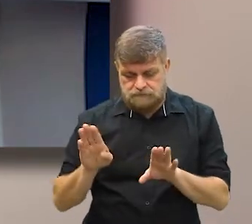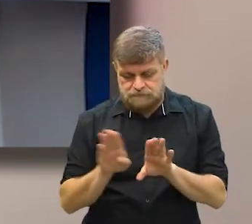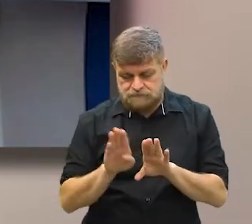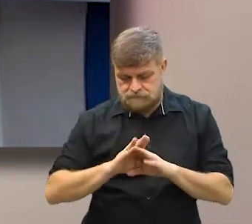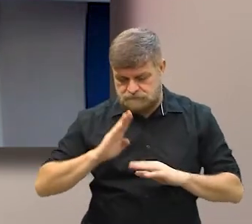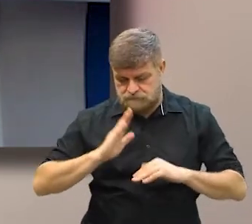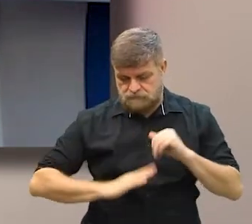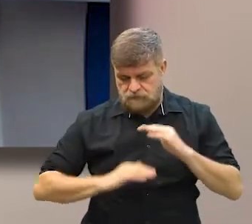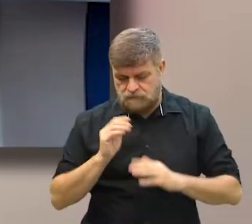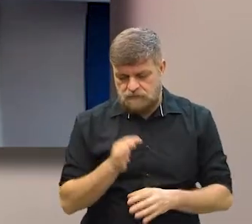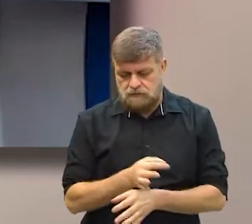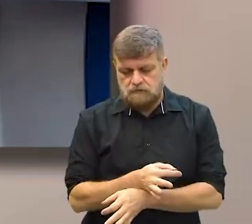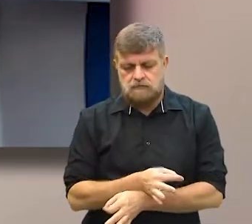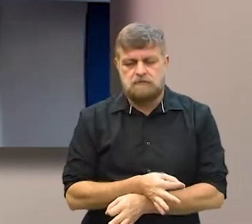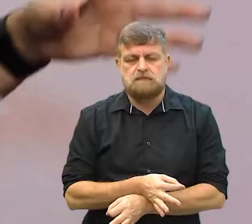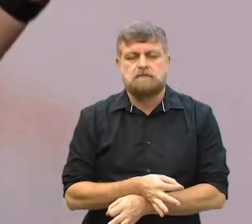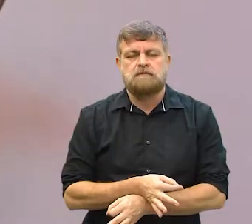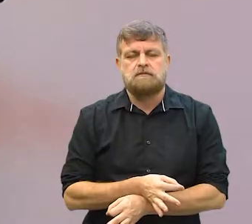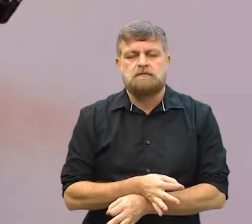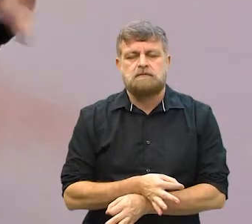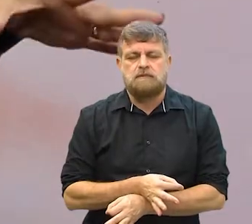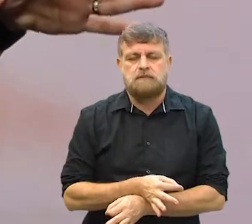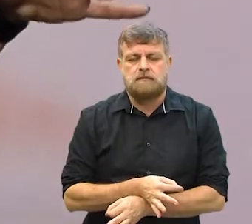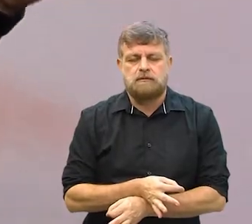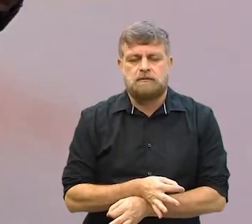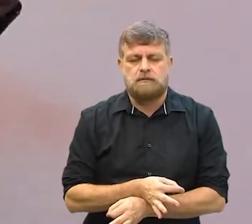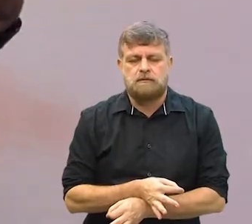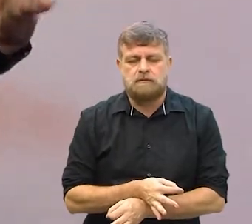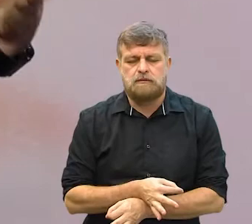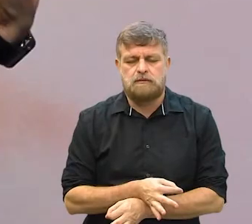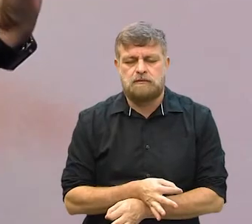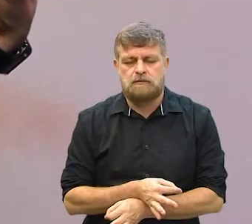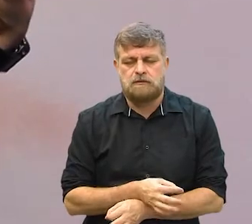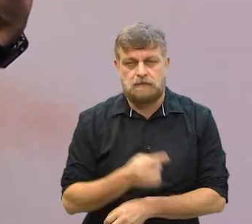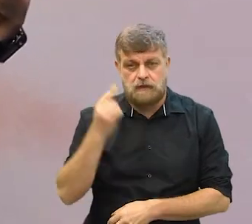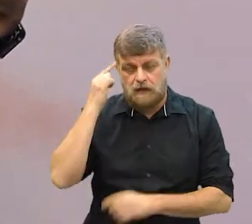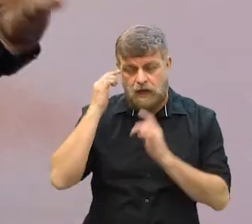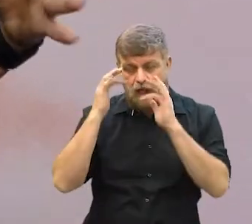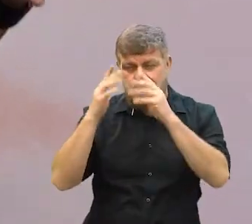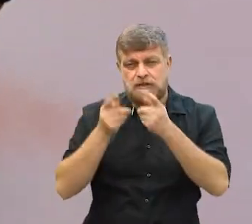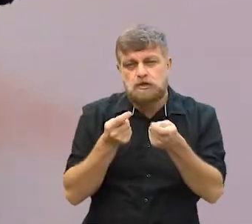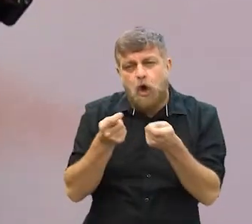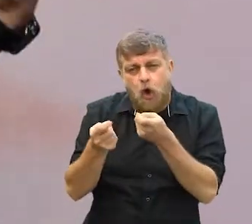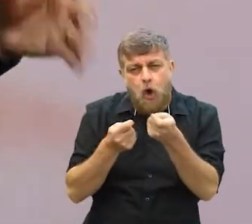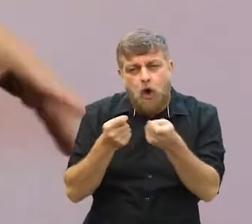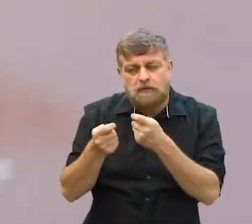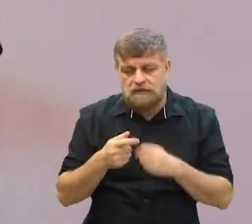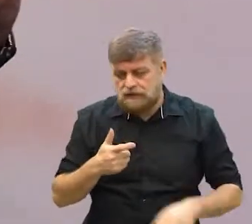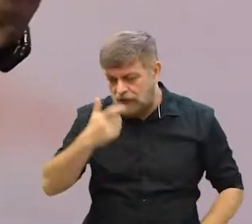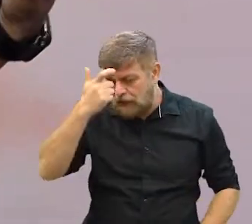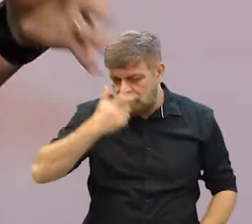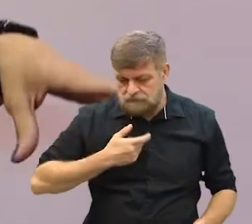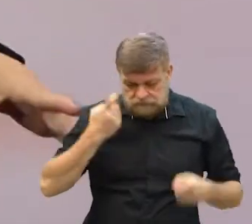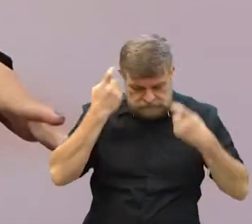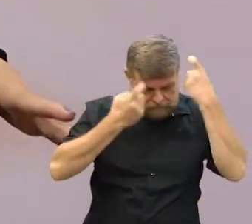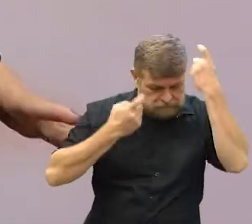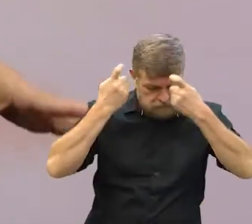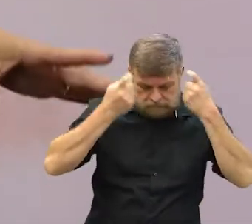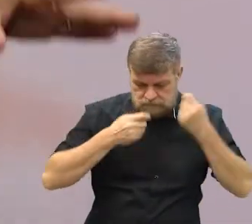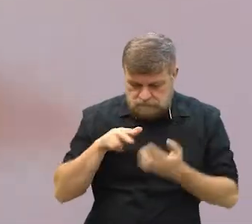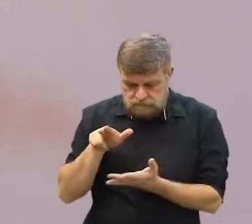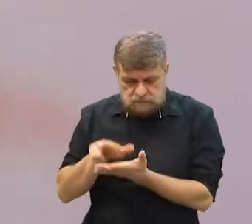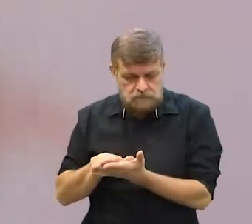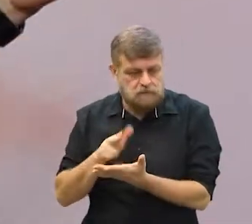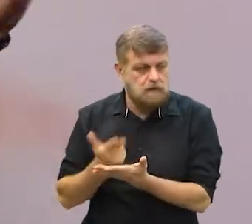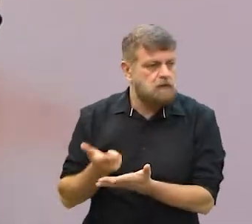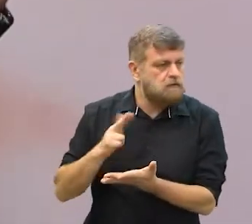alinhar com a prática da meditação. Controlar a mente. Você fala aí, mente agitada, a gente vai deitar, vai